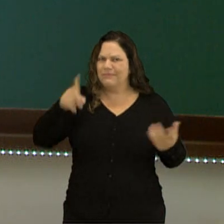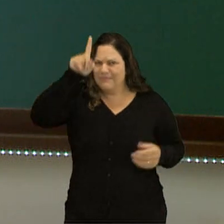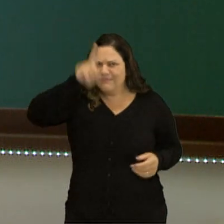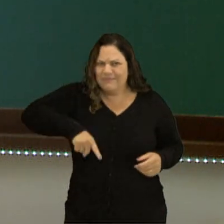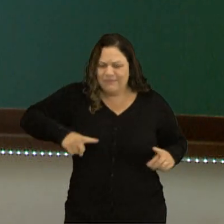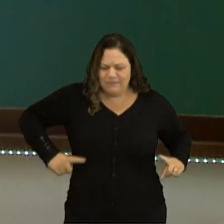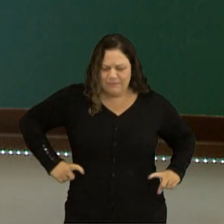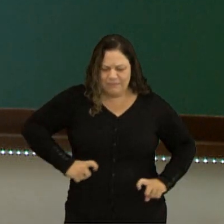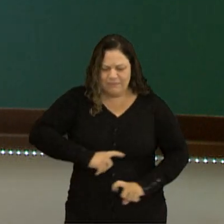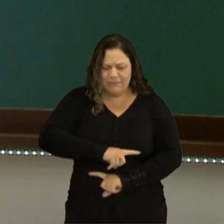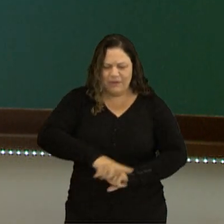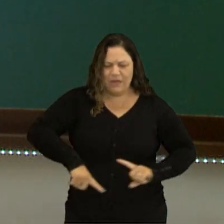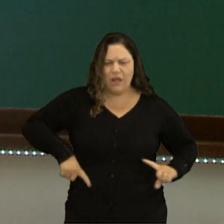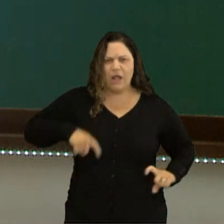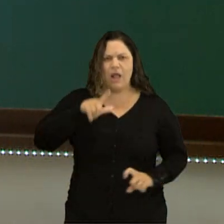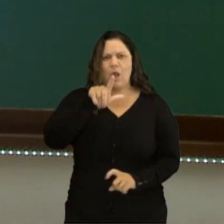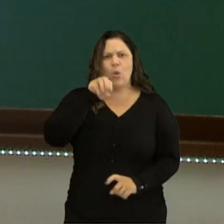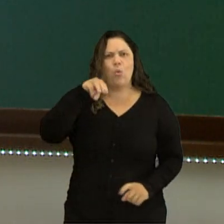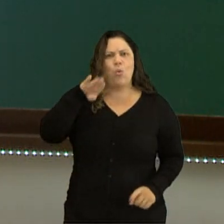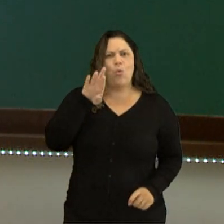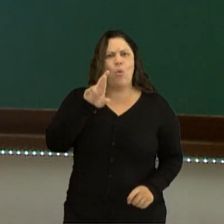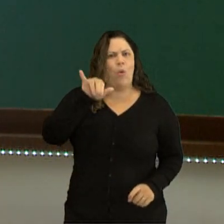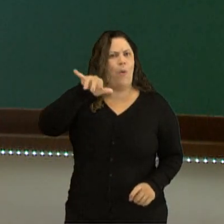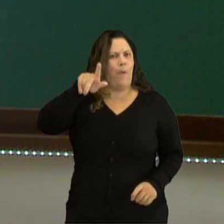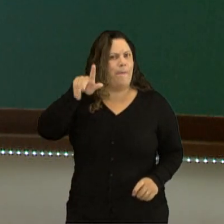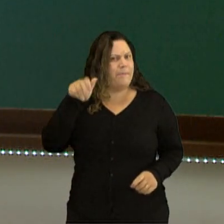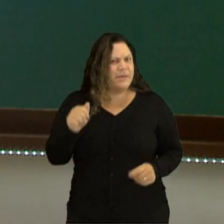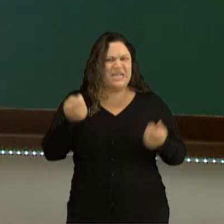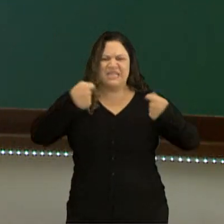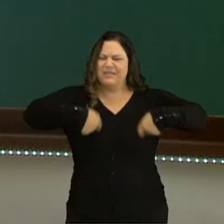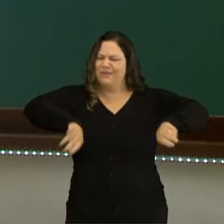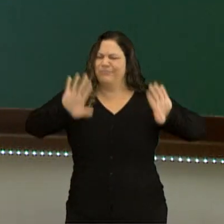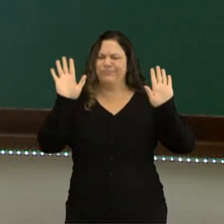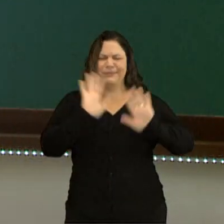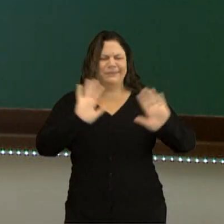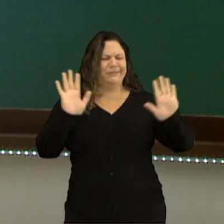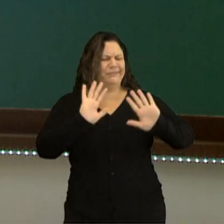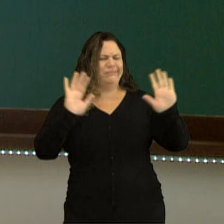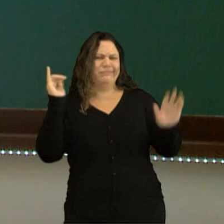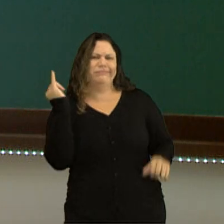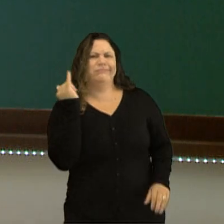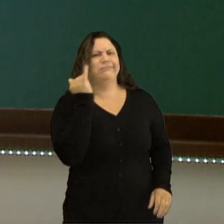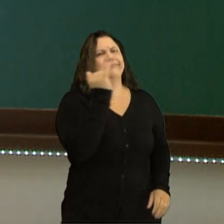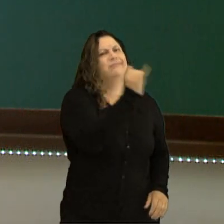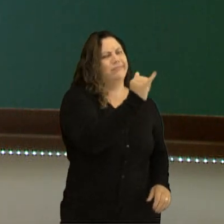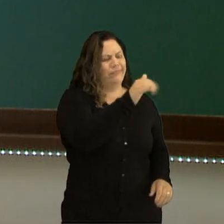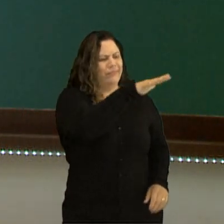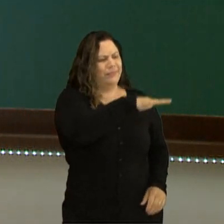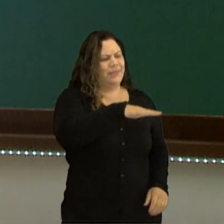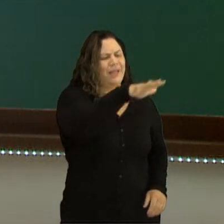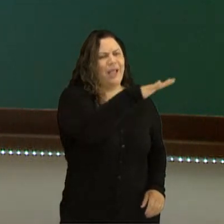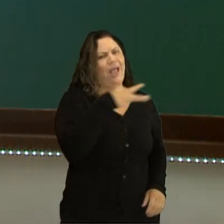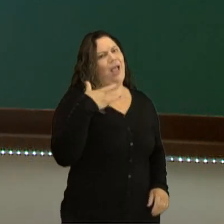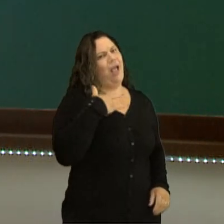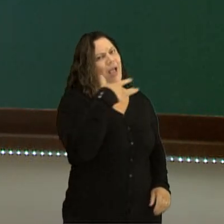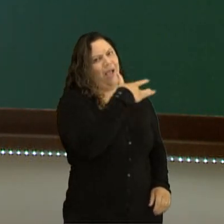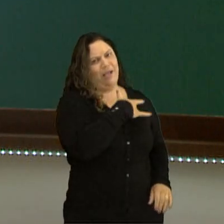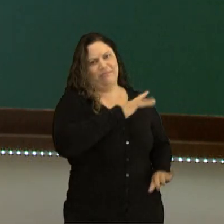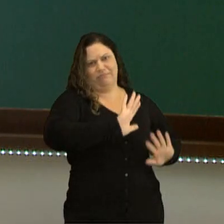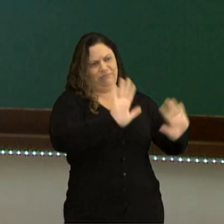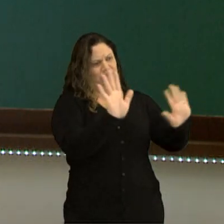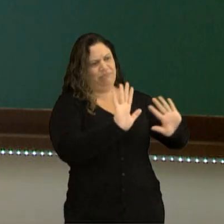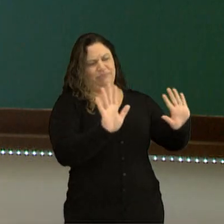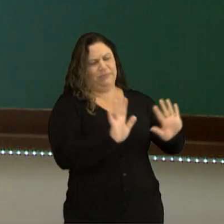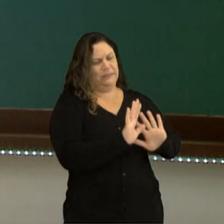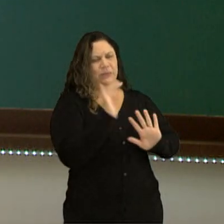é uma lombriga? E que por isso não é necessário fazer a comunicação às autoridades da área da saúde sobre